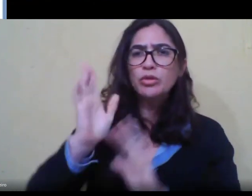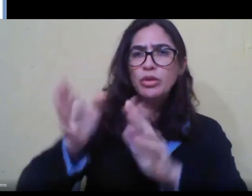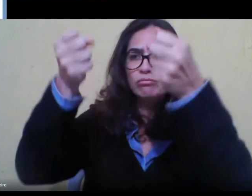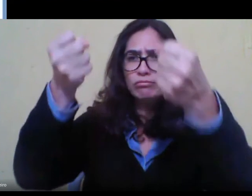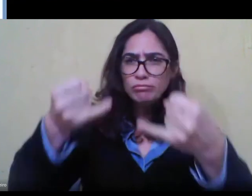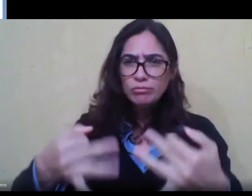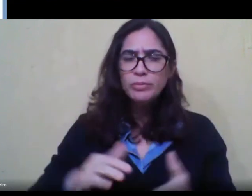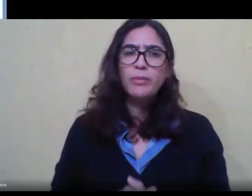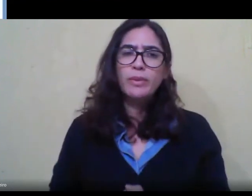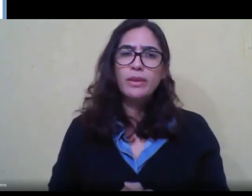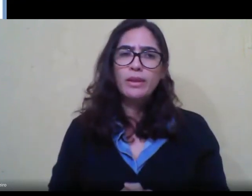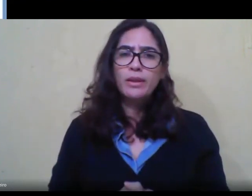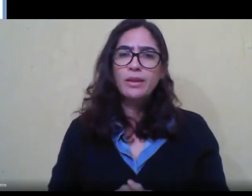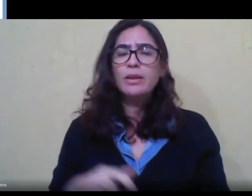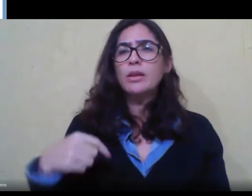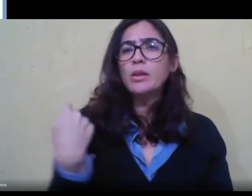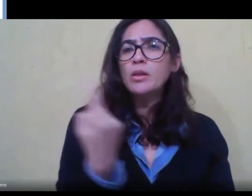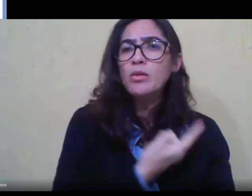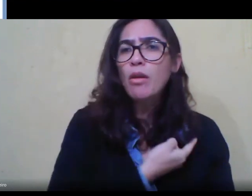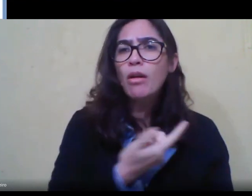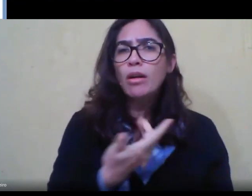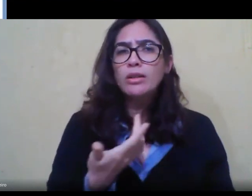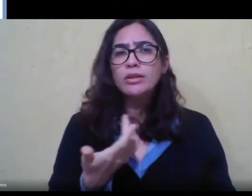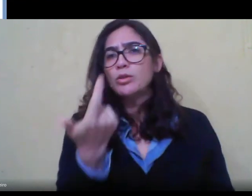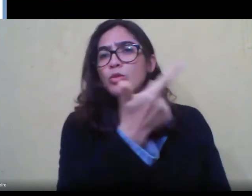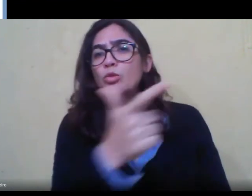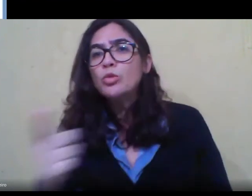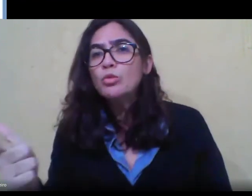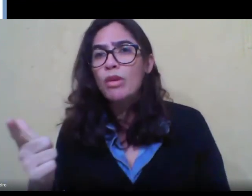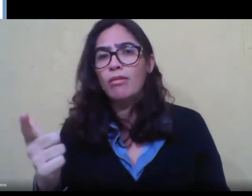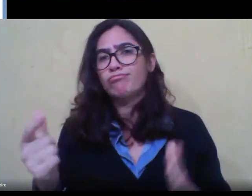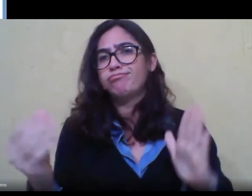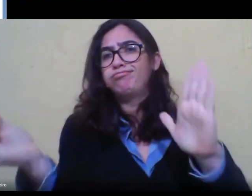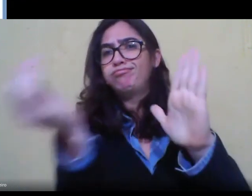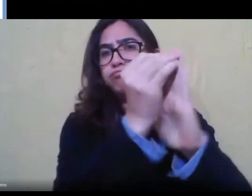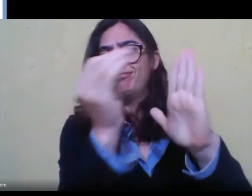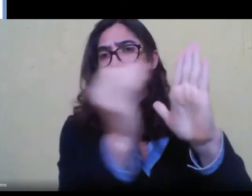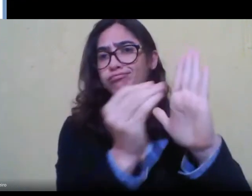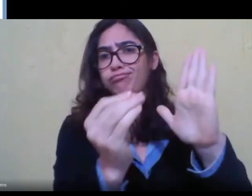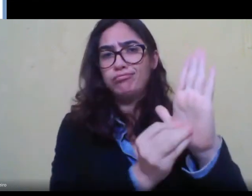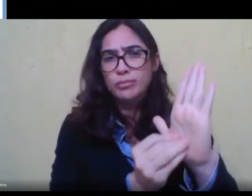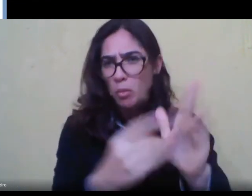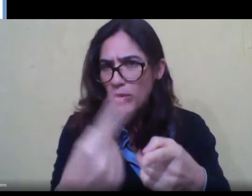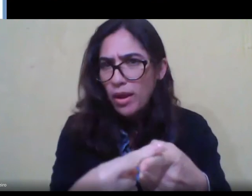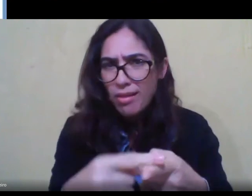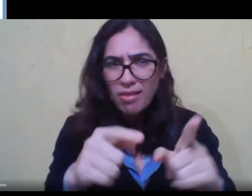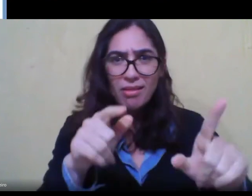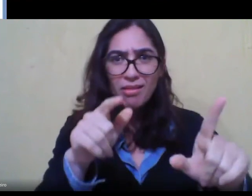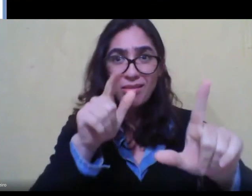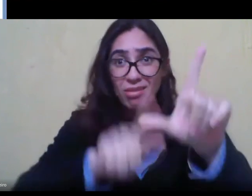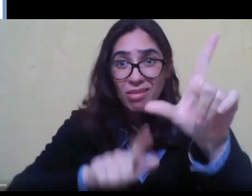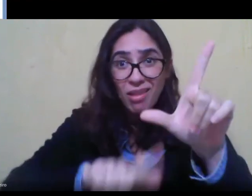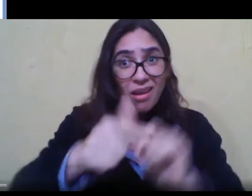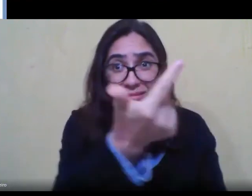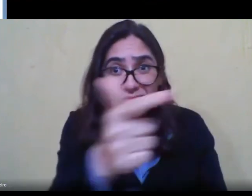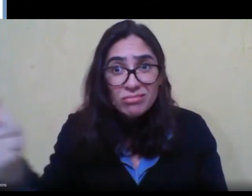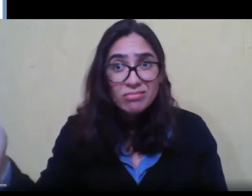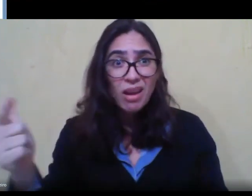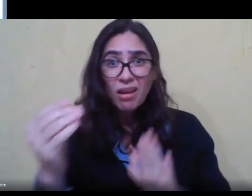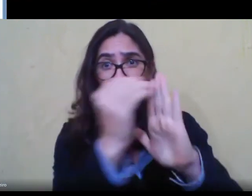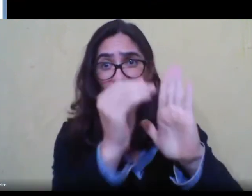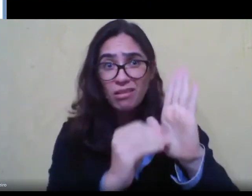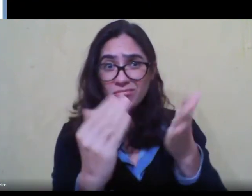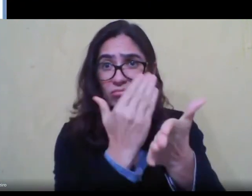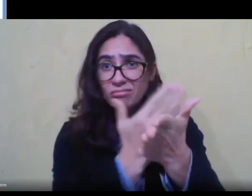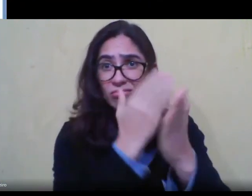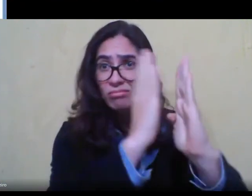não tem, no caso da letras, não tem como colocar a bibliografia. Né? É, e esses planos de ensino que vão sem bibliografia